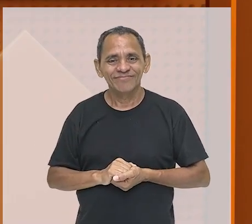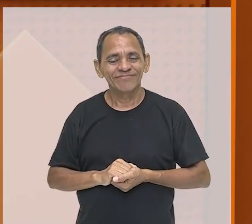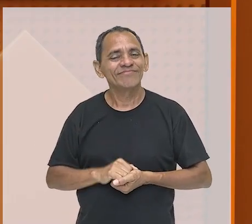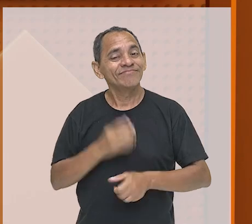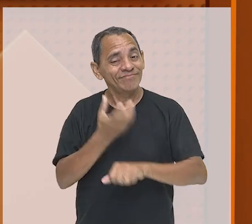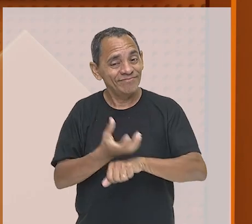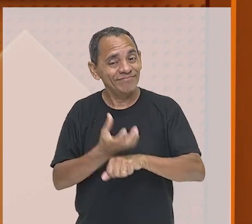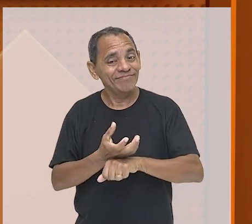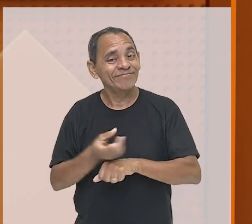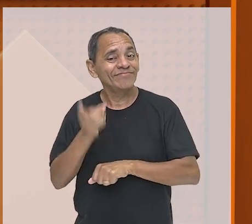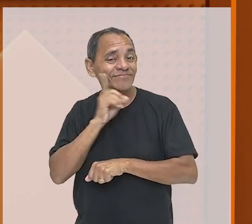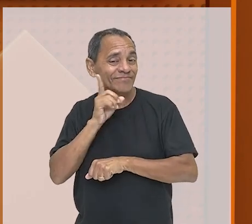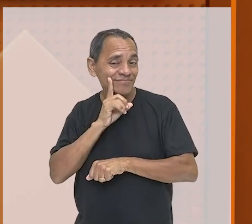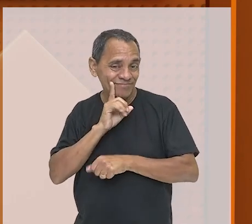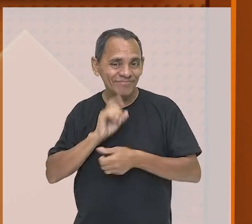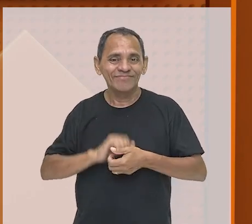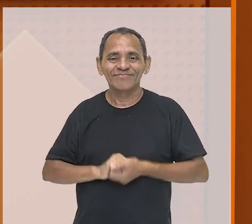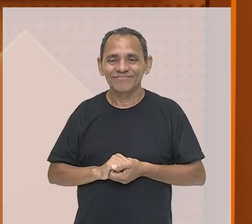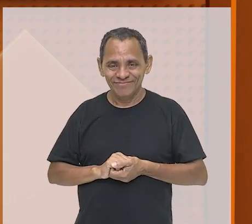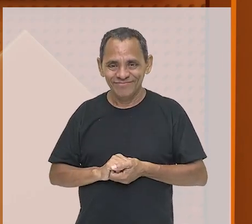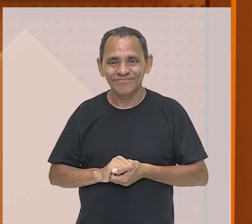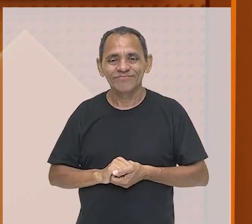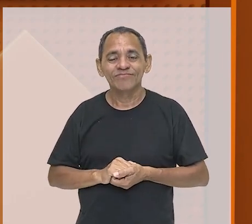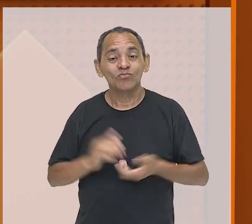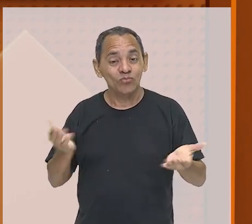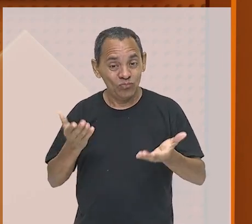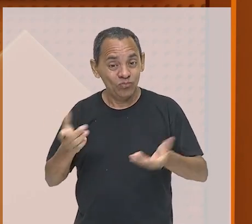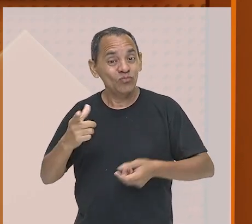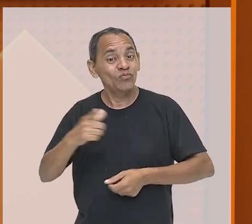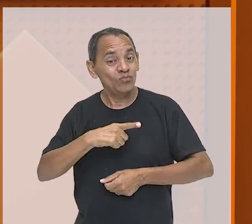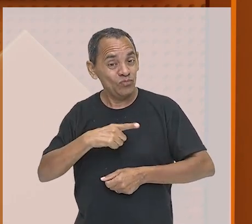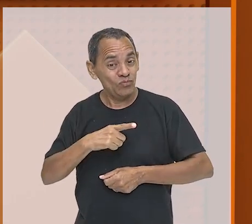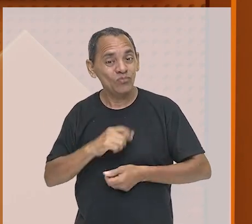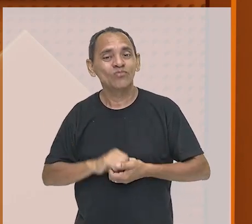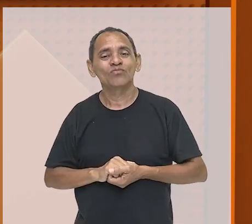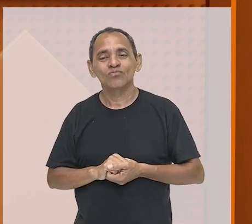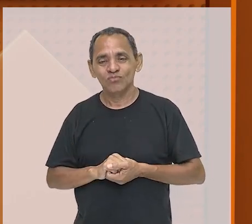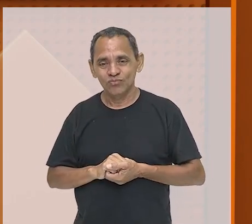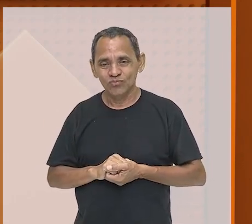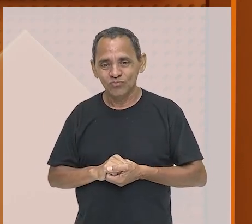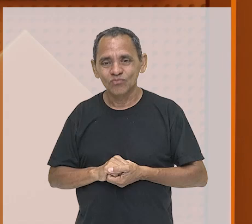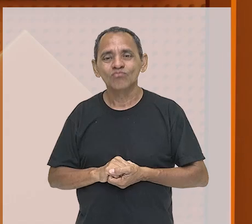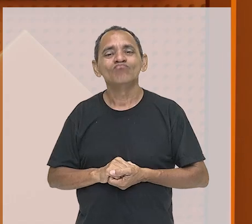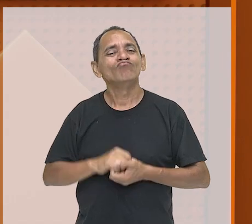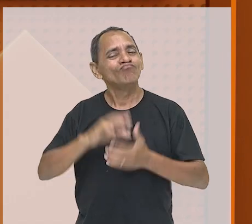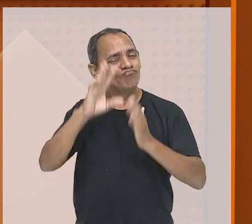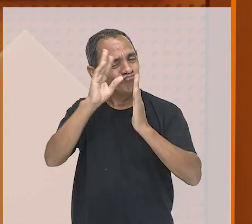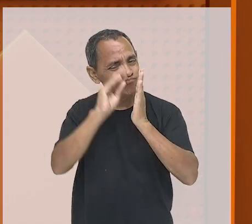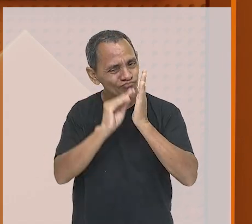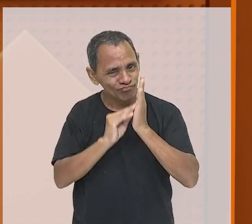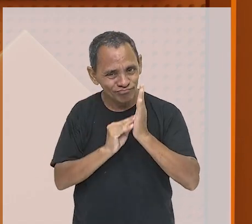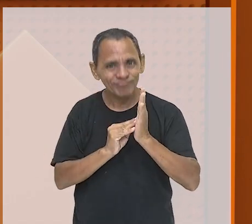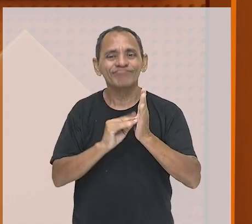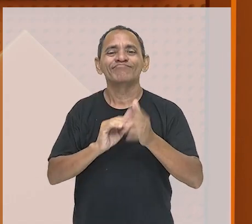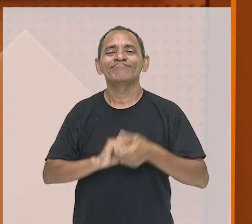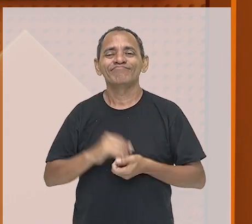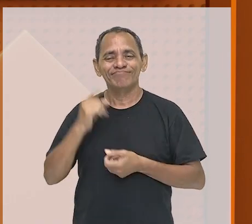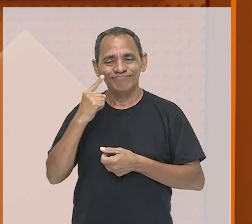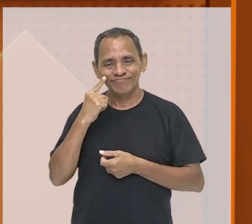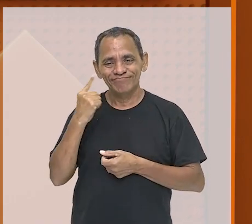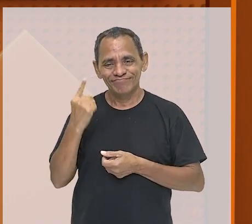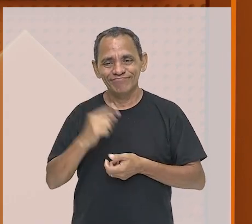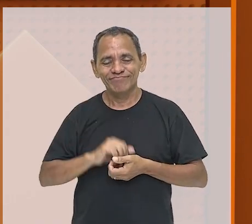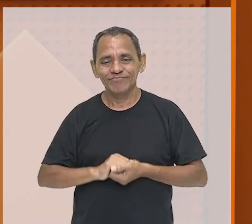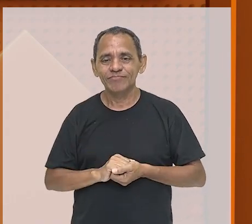do cotidiano e do espaço, né? E hoje temos mais um conjunto aí de conteúdos interessantes e a gente